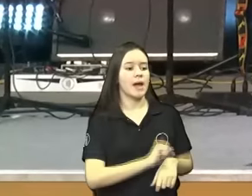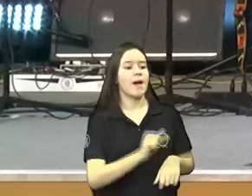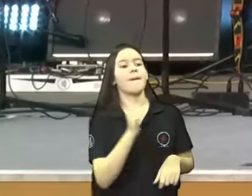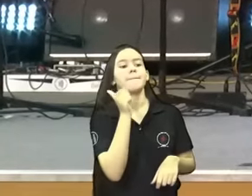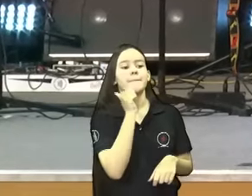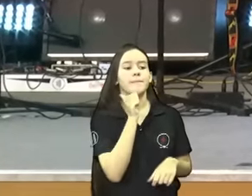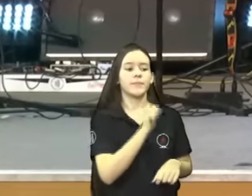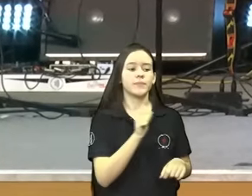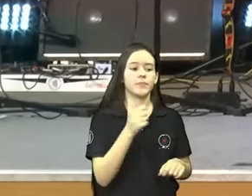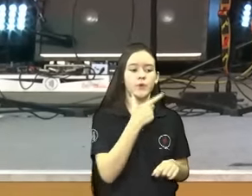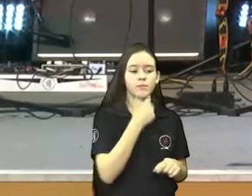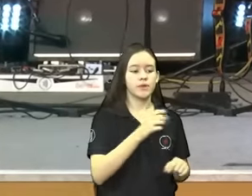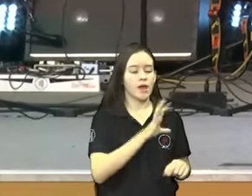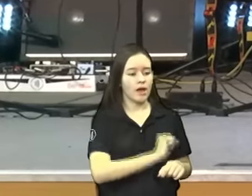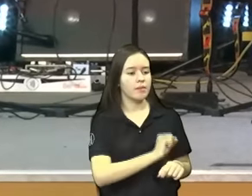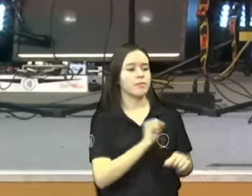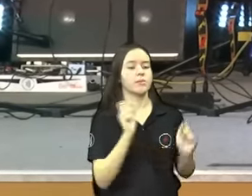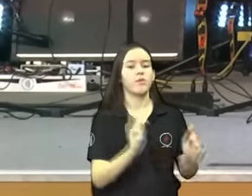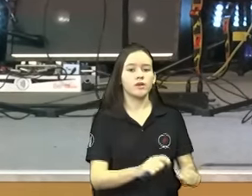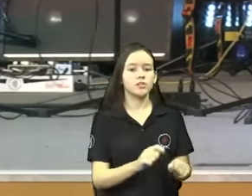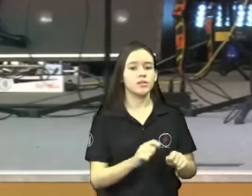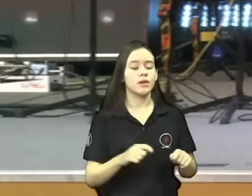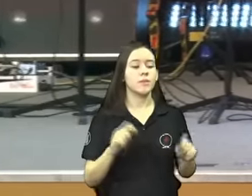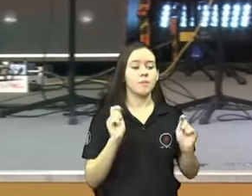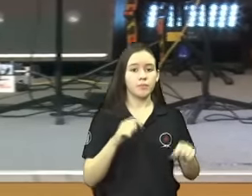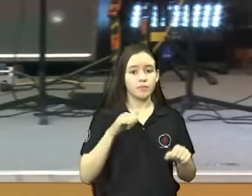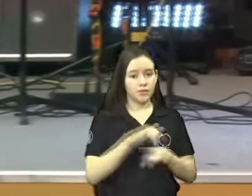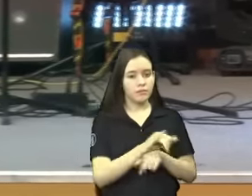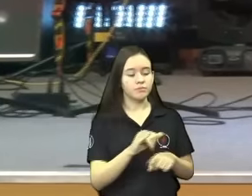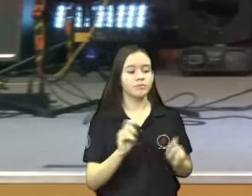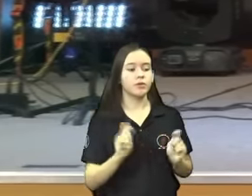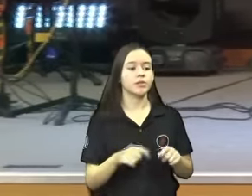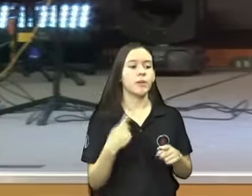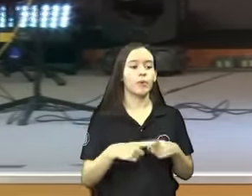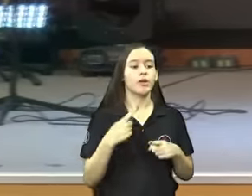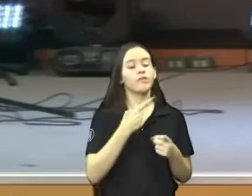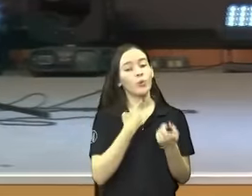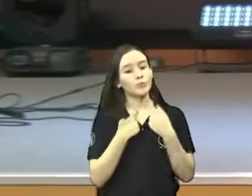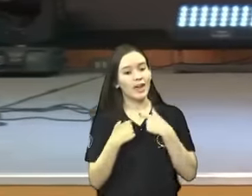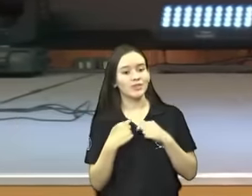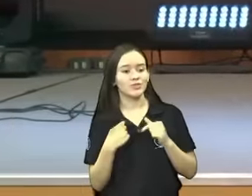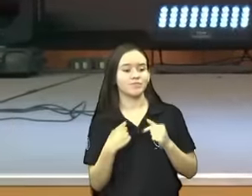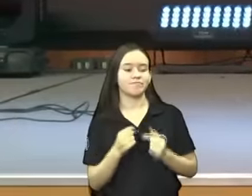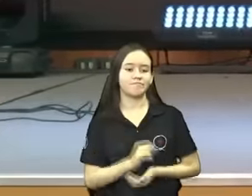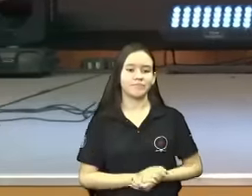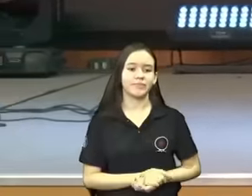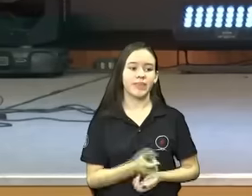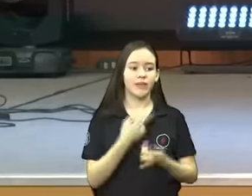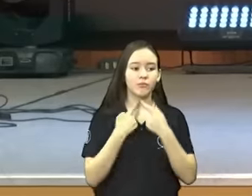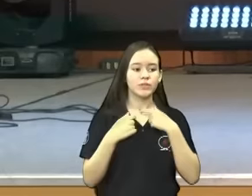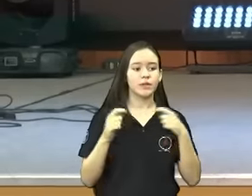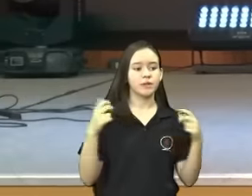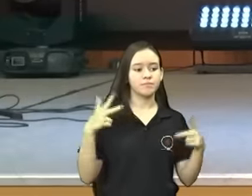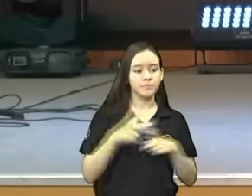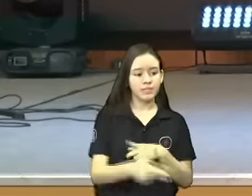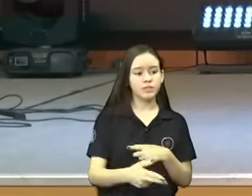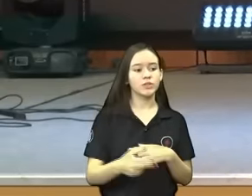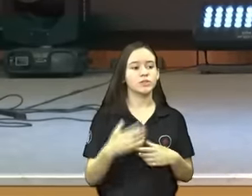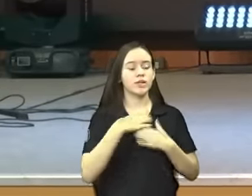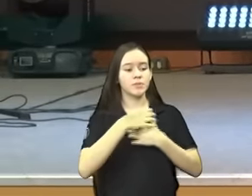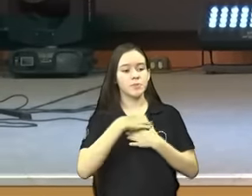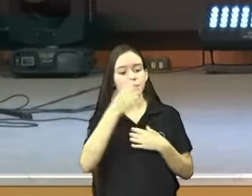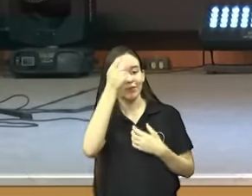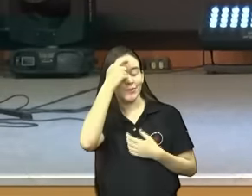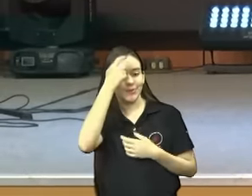pode amar o marido Ah e pode trair porque porque tua vontade à vontade pode interferir os sentimentos da